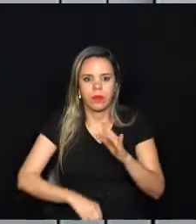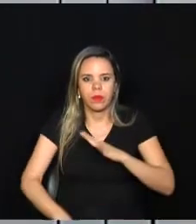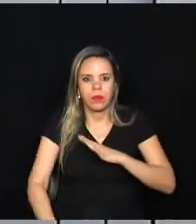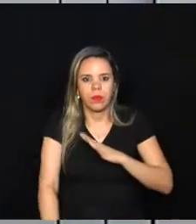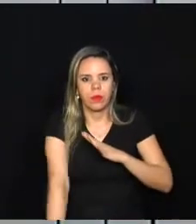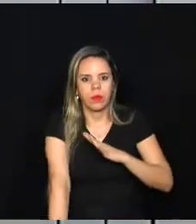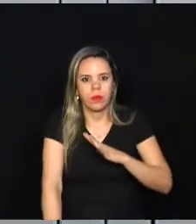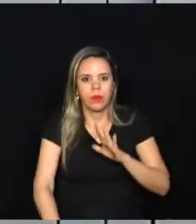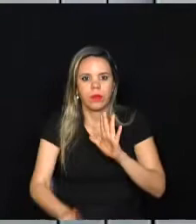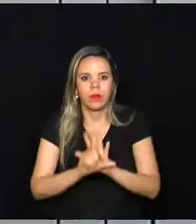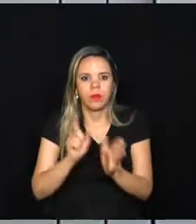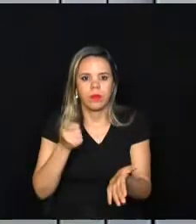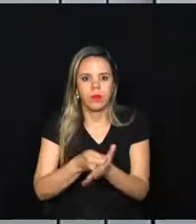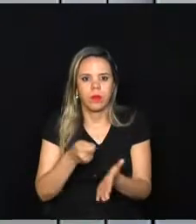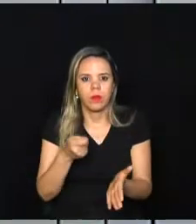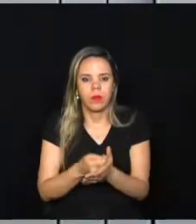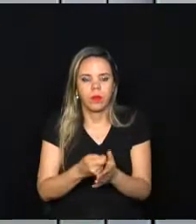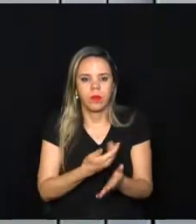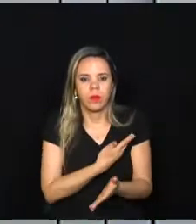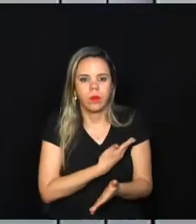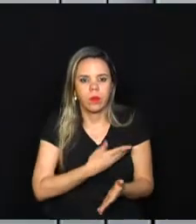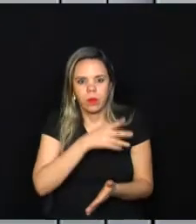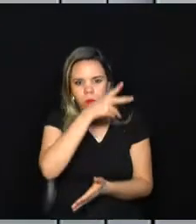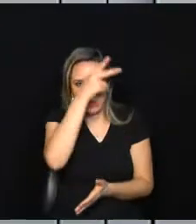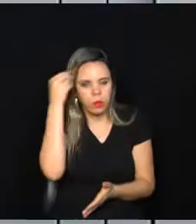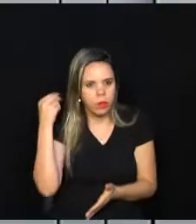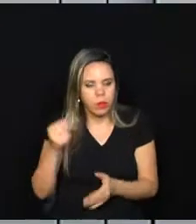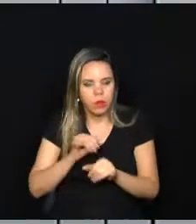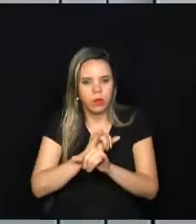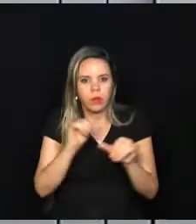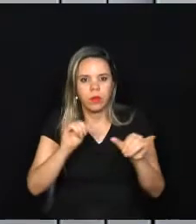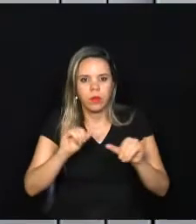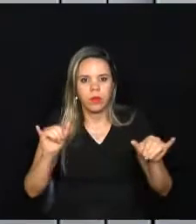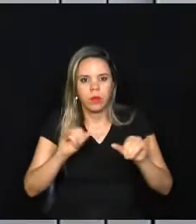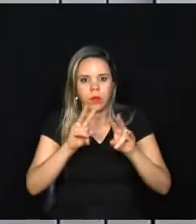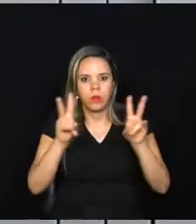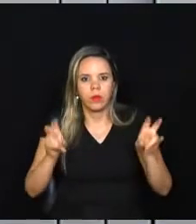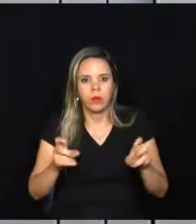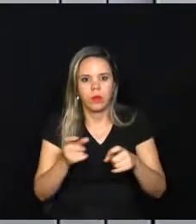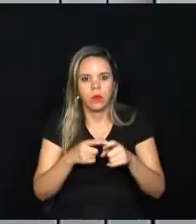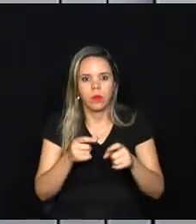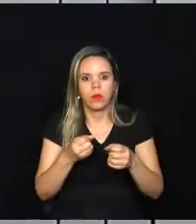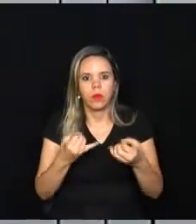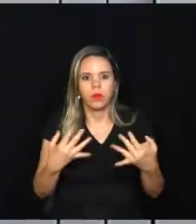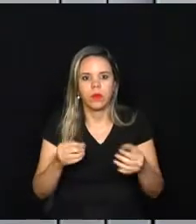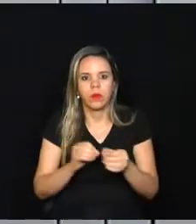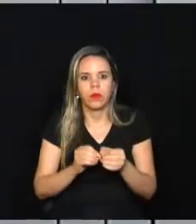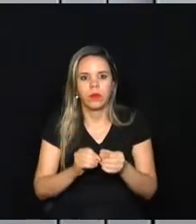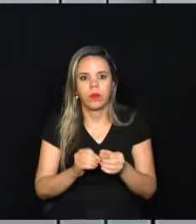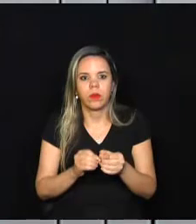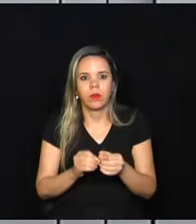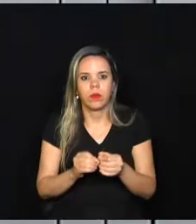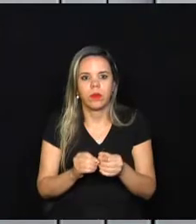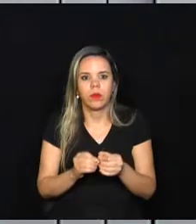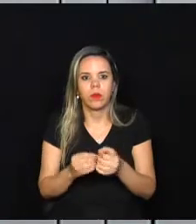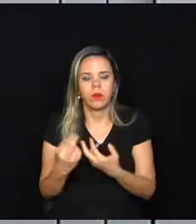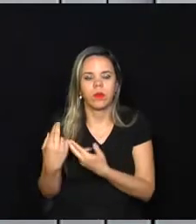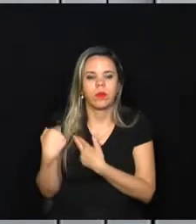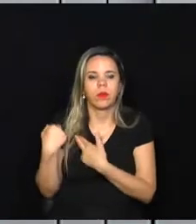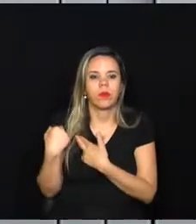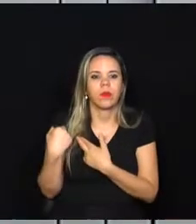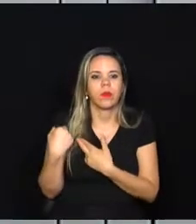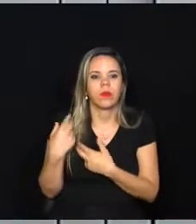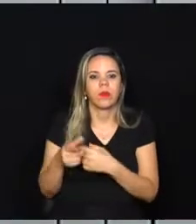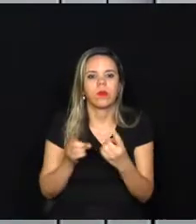Município a lei que obriga o Poder Executivo a divulgar as relações de médicos e coordenadores que